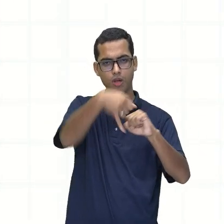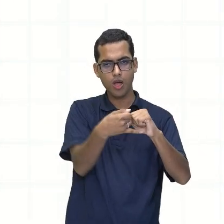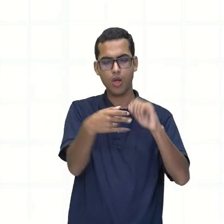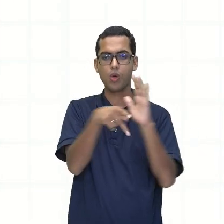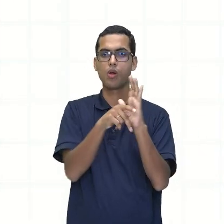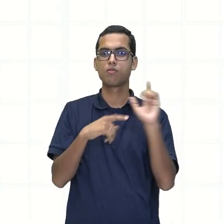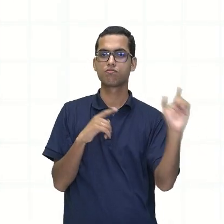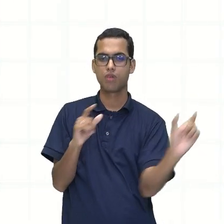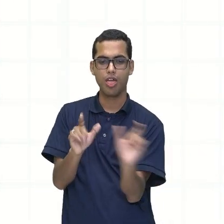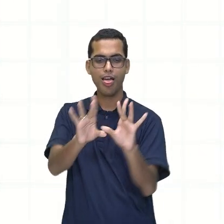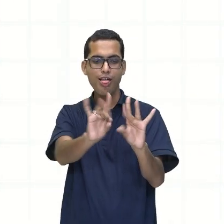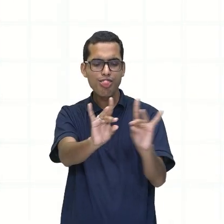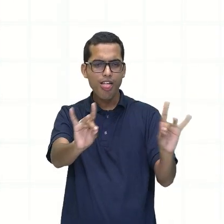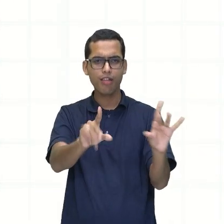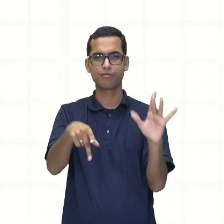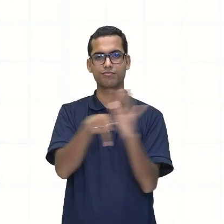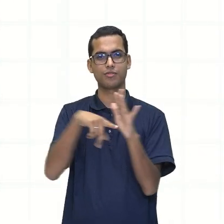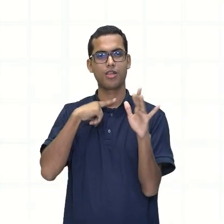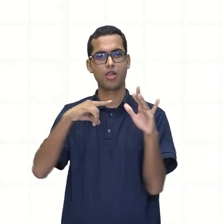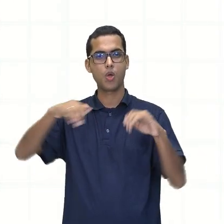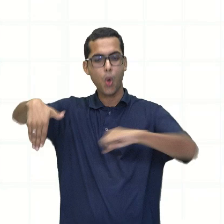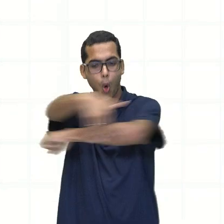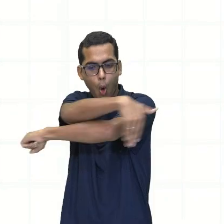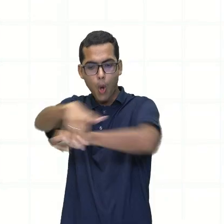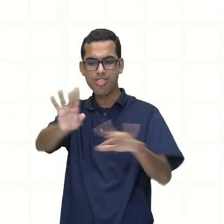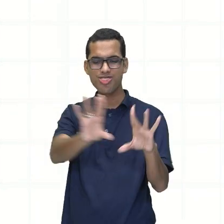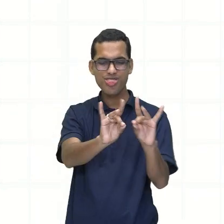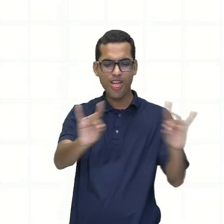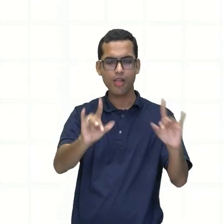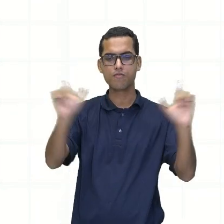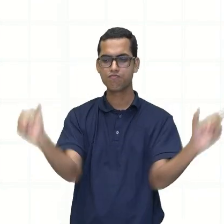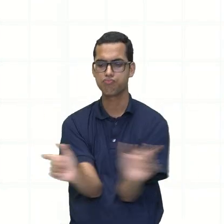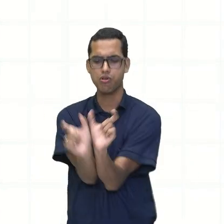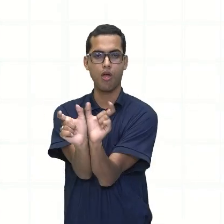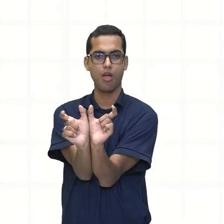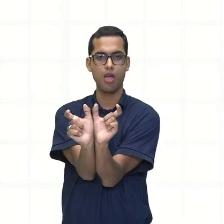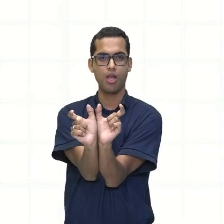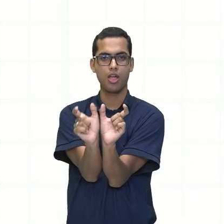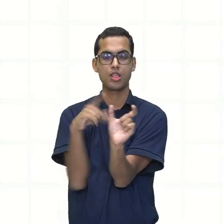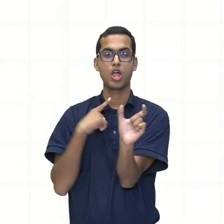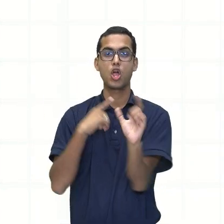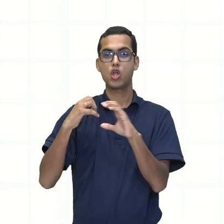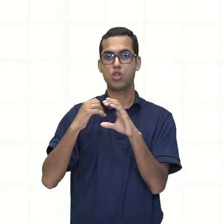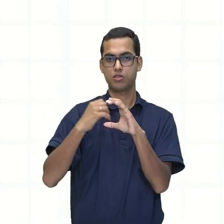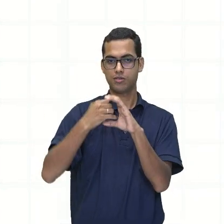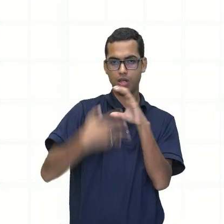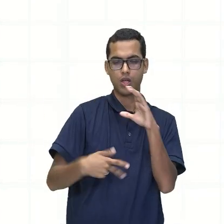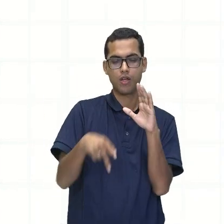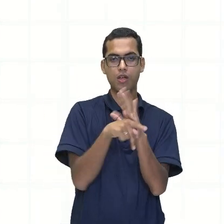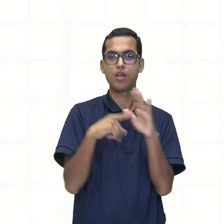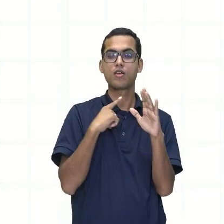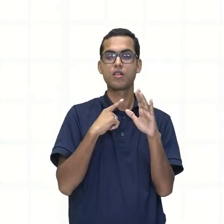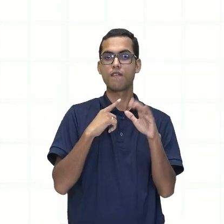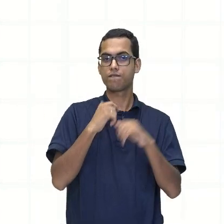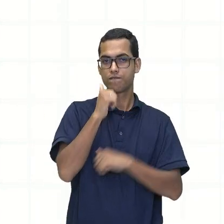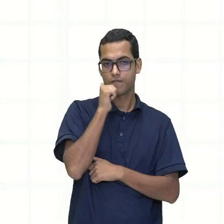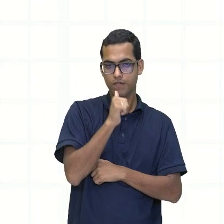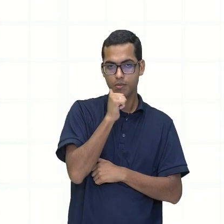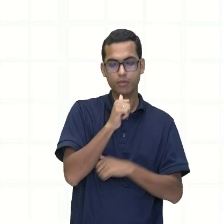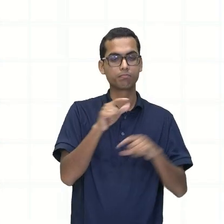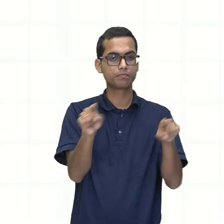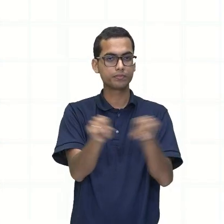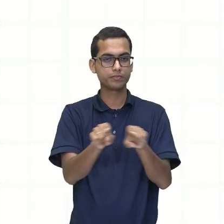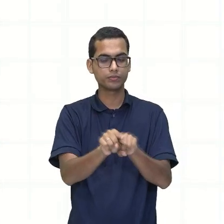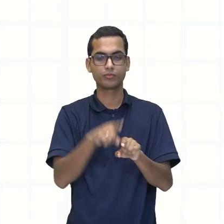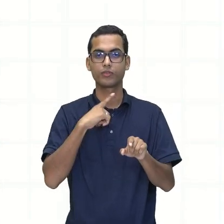feminino, certo? E está no plural. Como está se referindo às ruas, né? Olha, veja que ruas também está no